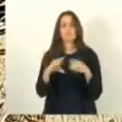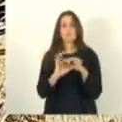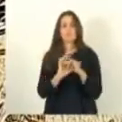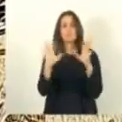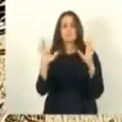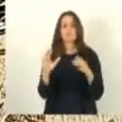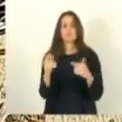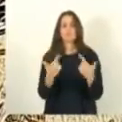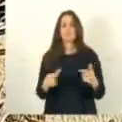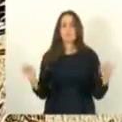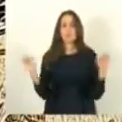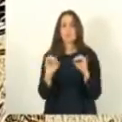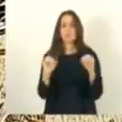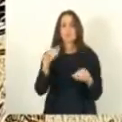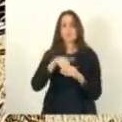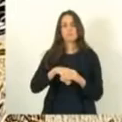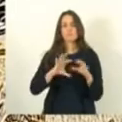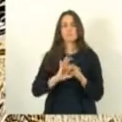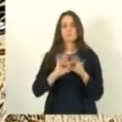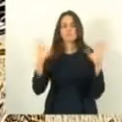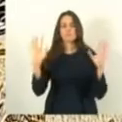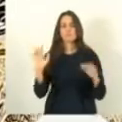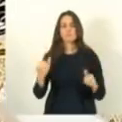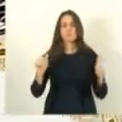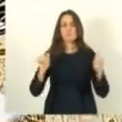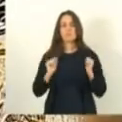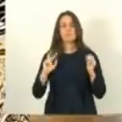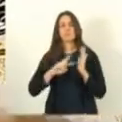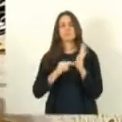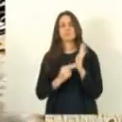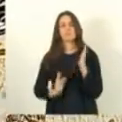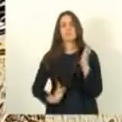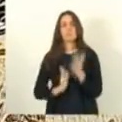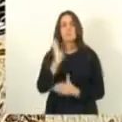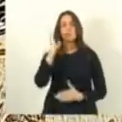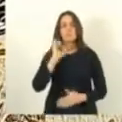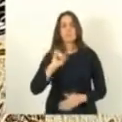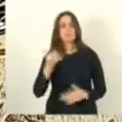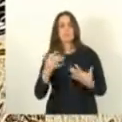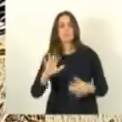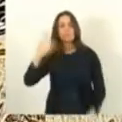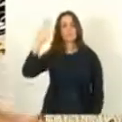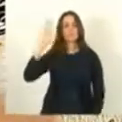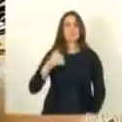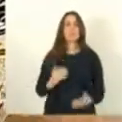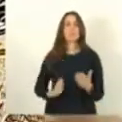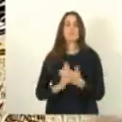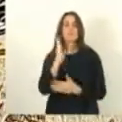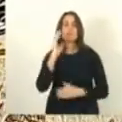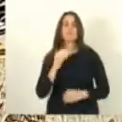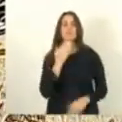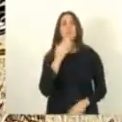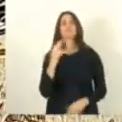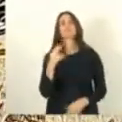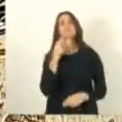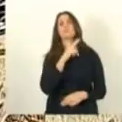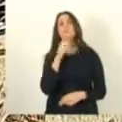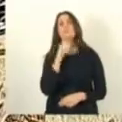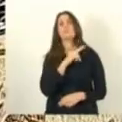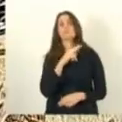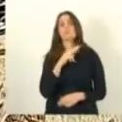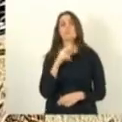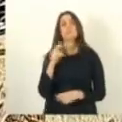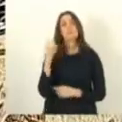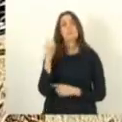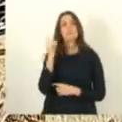Não havendo quem queira discutir, em votação, os deputados que aprovam permaneçam como se encontram, contrário, manifesto. Aprovado. Requerimento de urgência 125, deputado